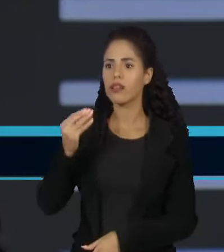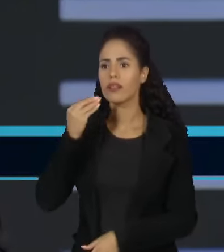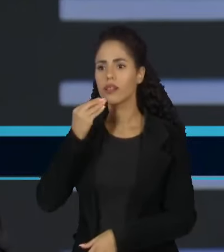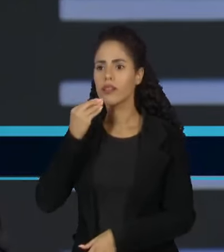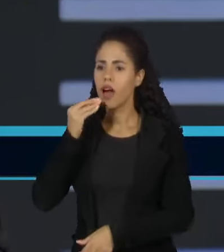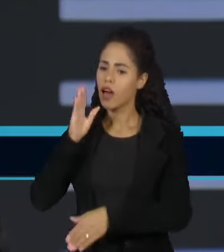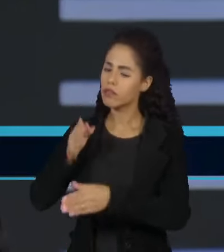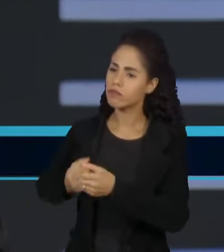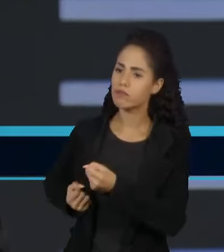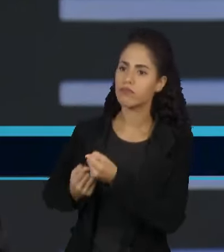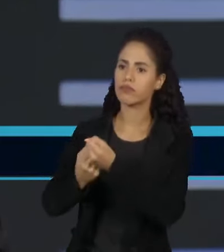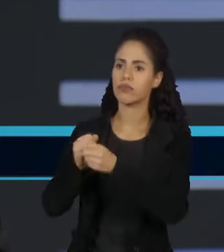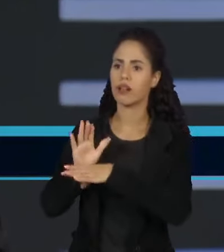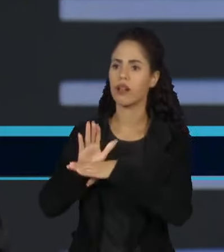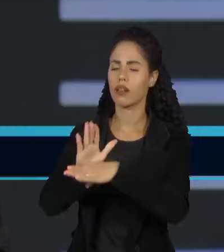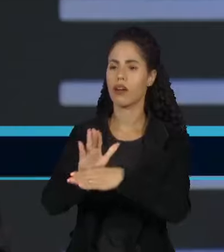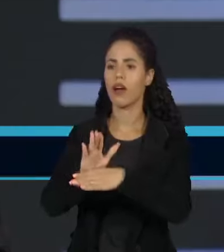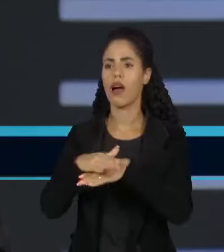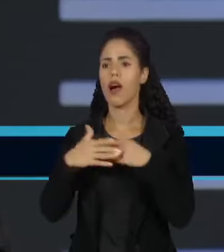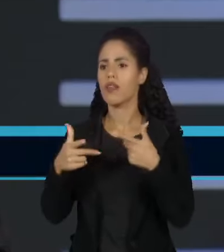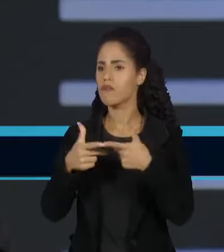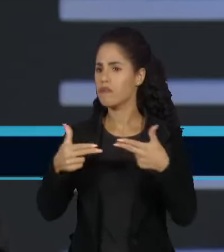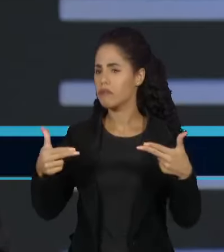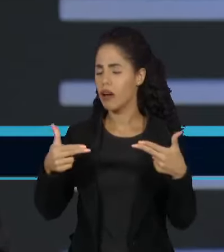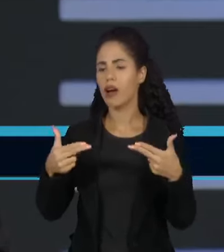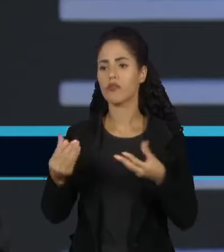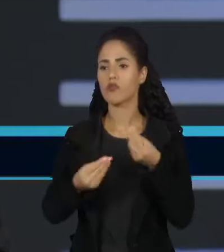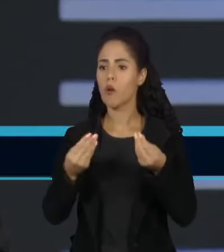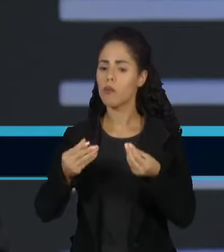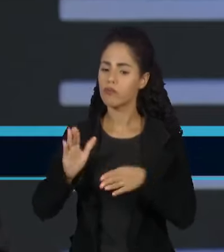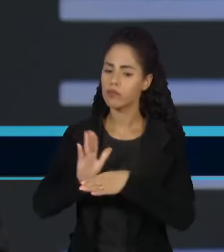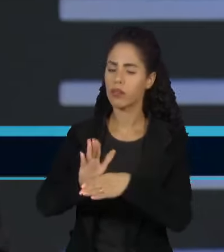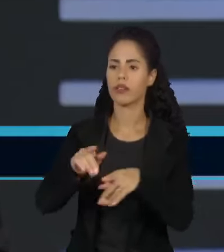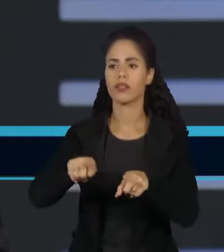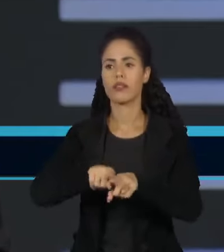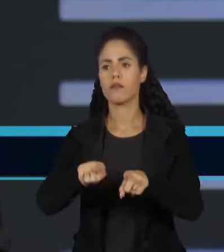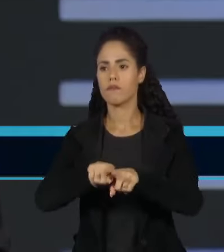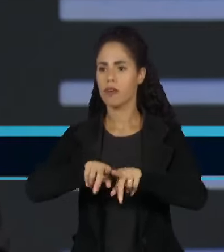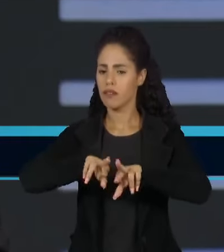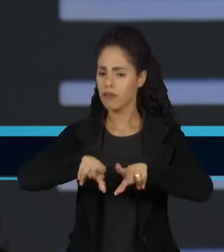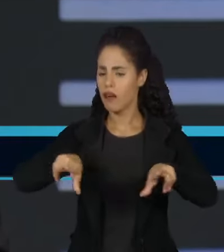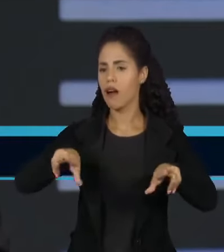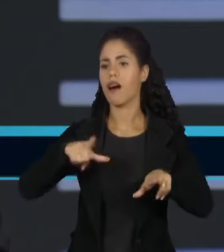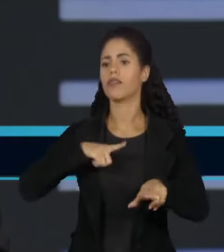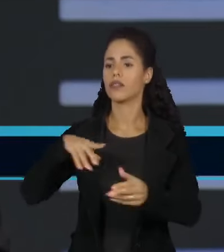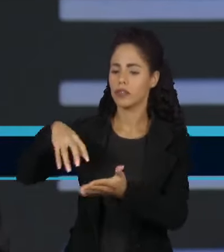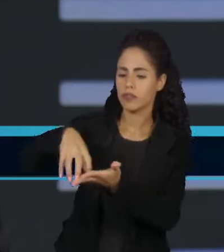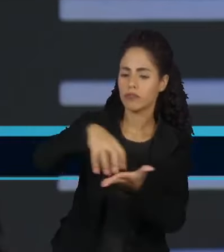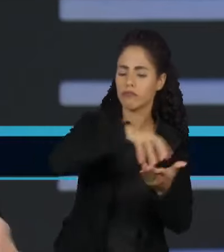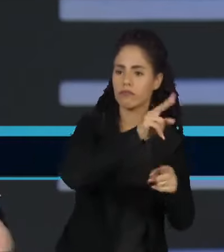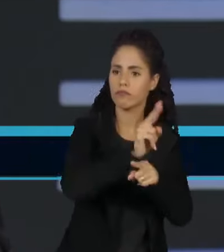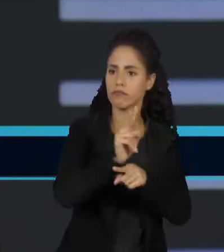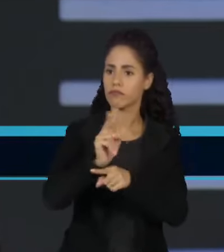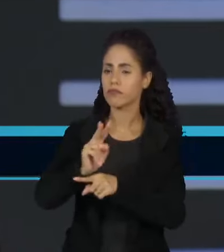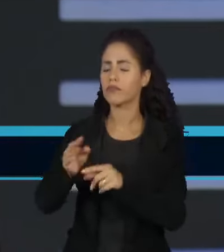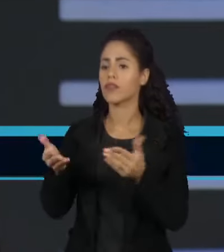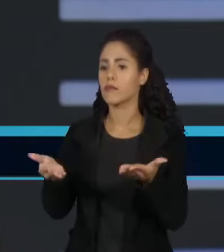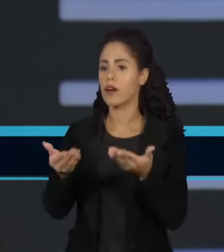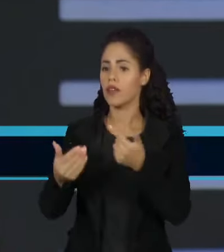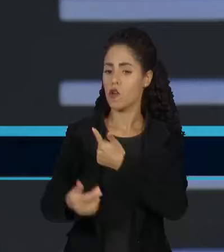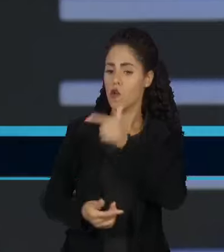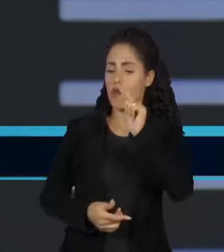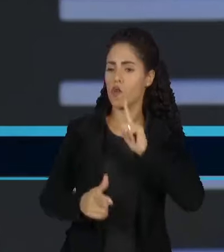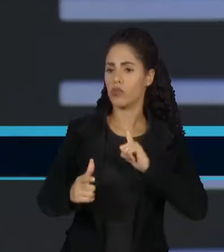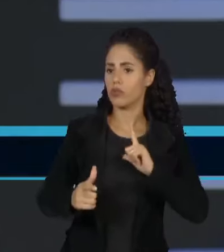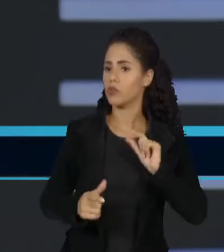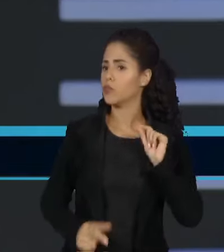os governos estaduais e os vários municipais, colaboração entre estados, etc., até de órgão internacional. Mas você tem uma segunda agenda